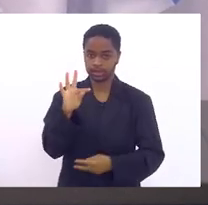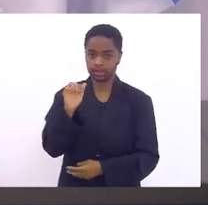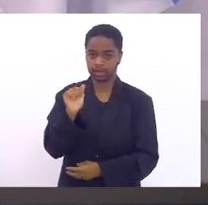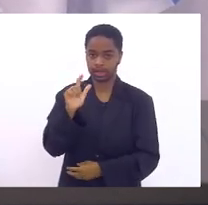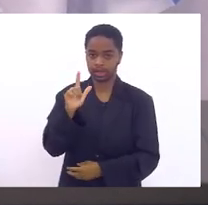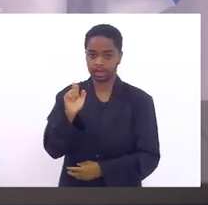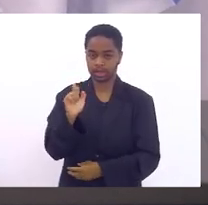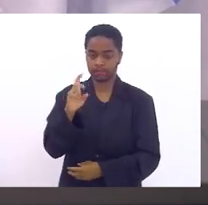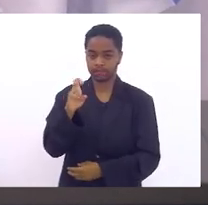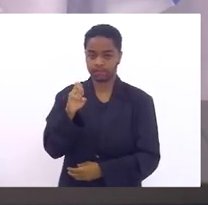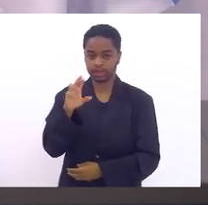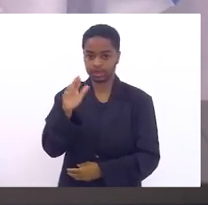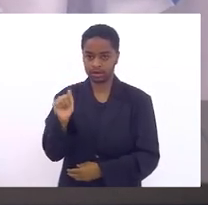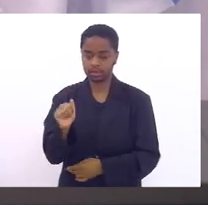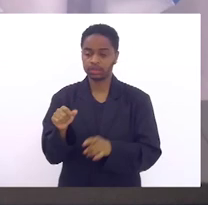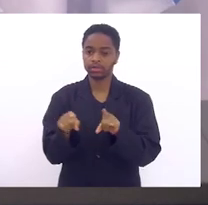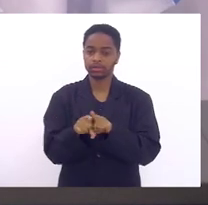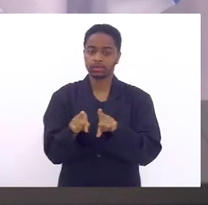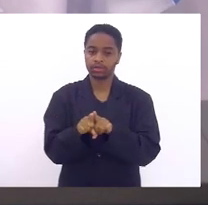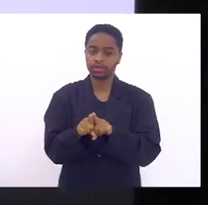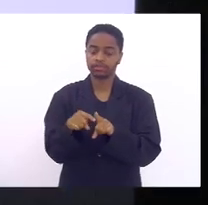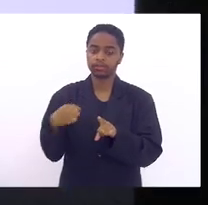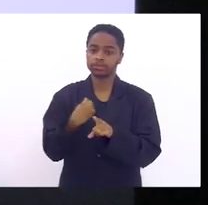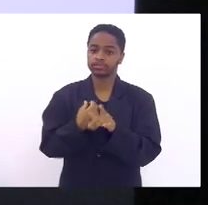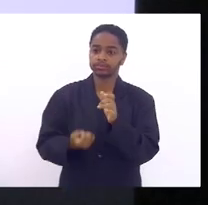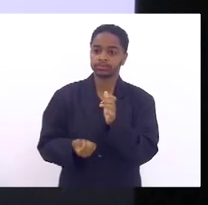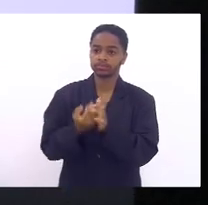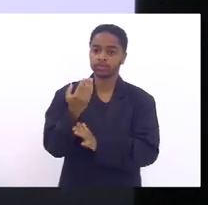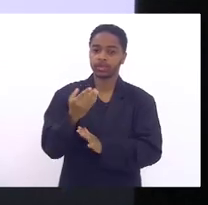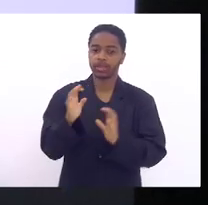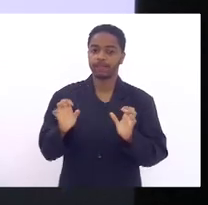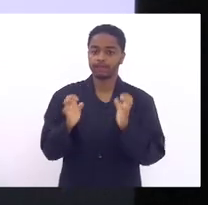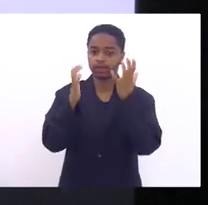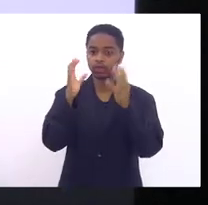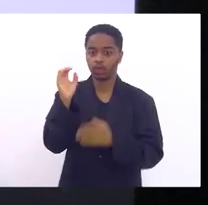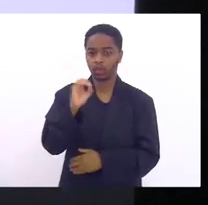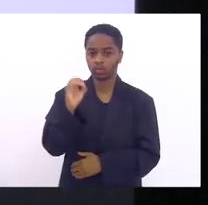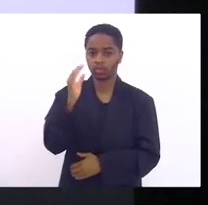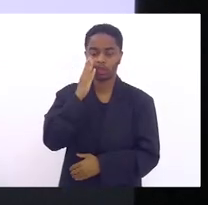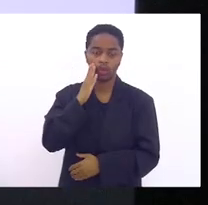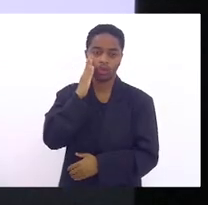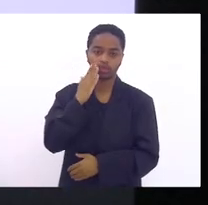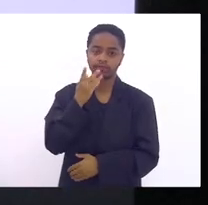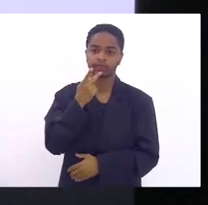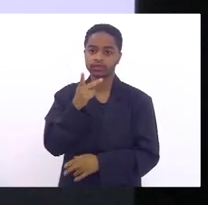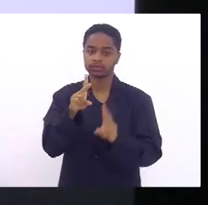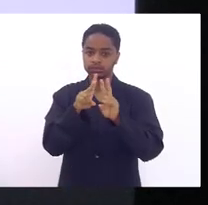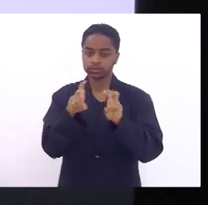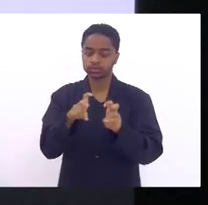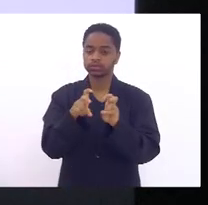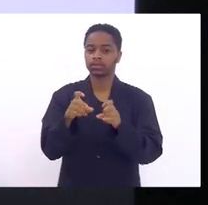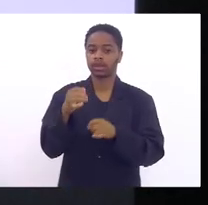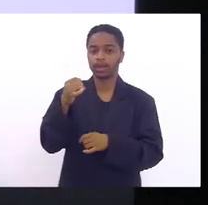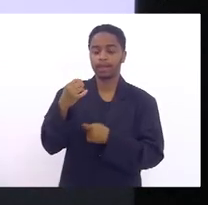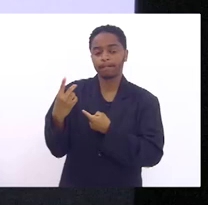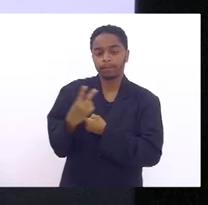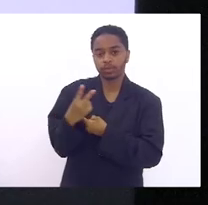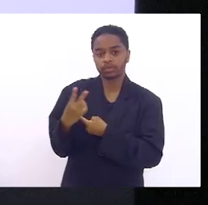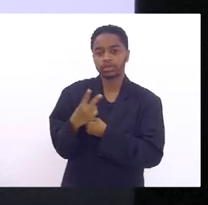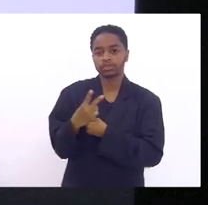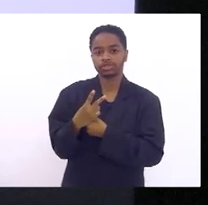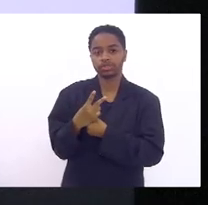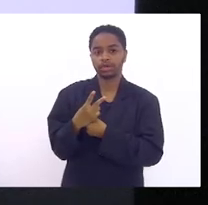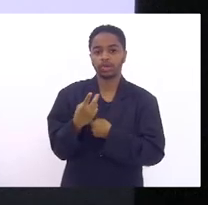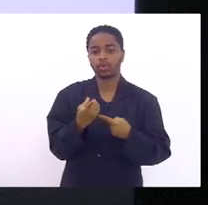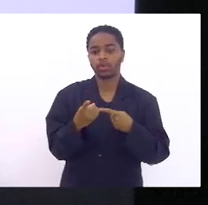vocês e fizemos um Outubro Rosa também tratando da prevenção do câncer eh